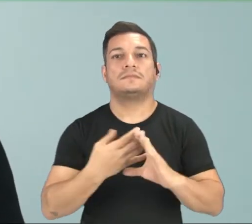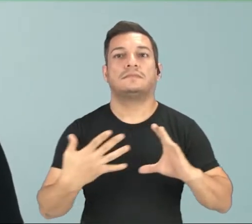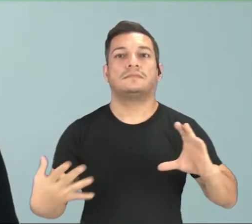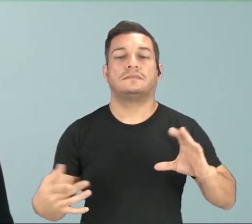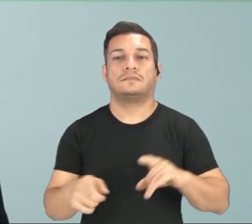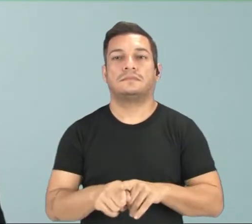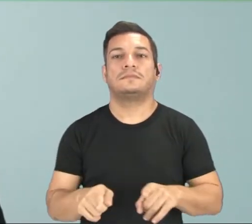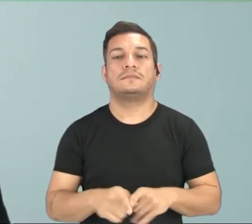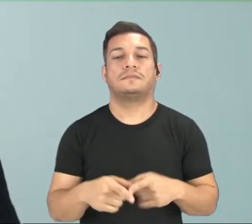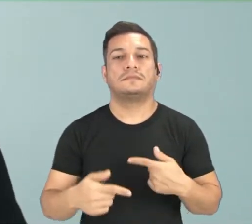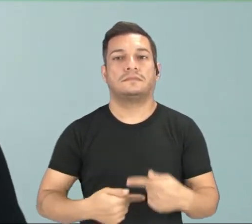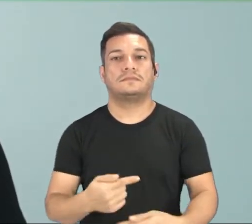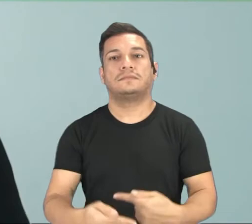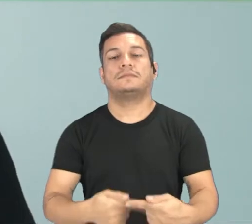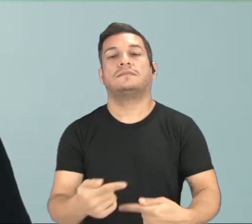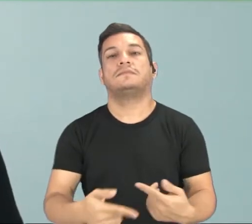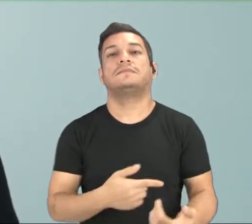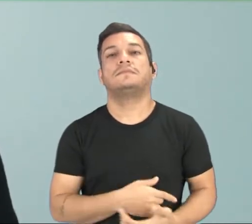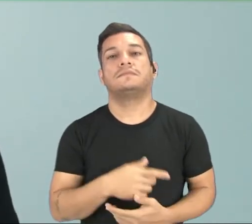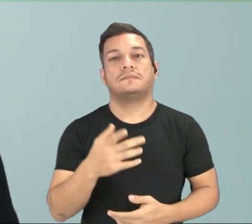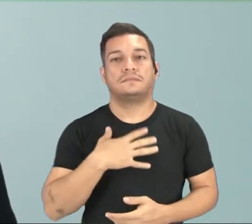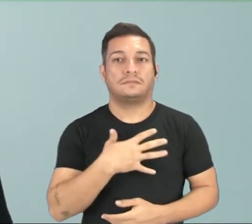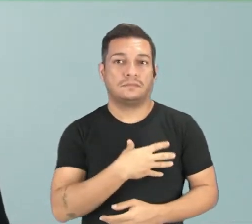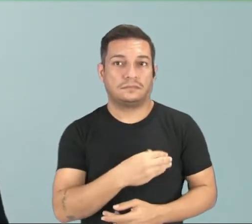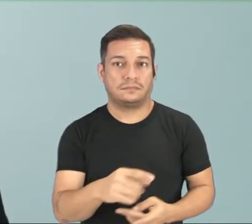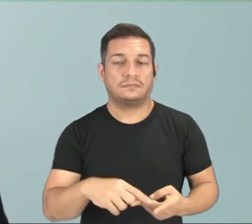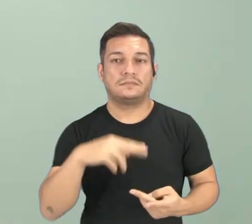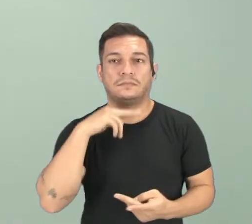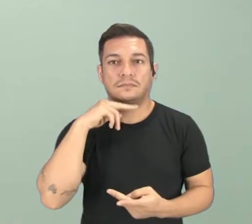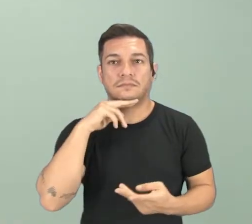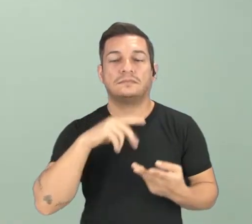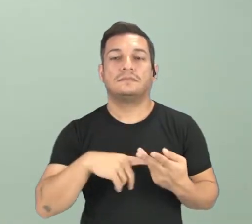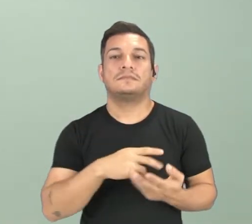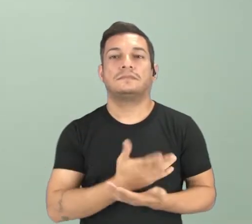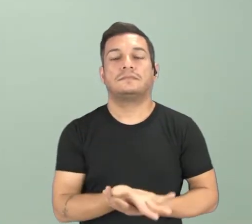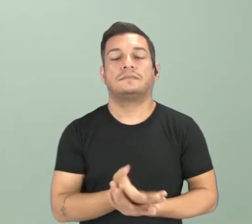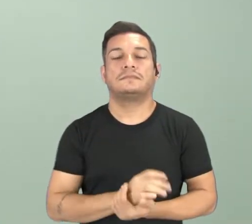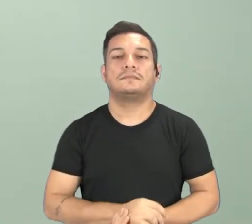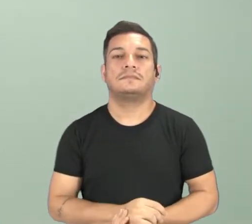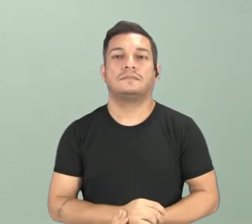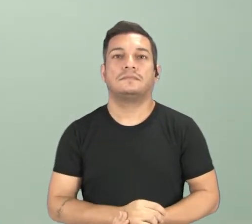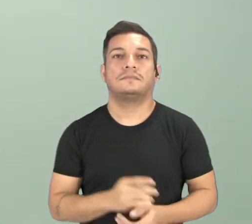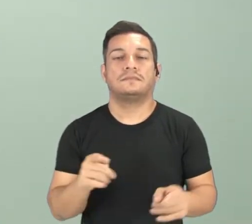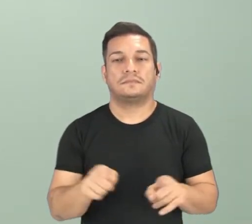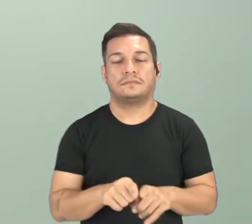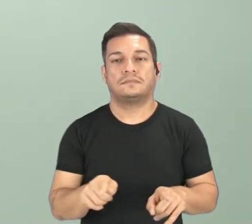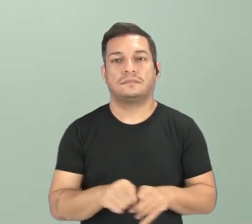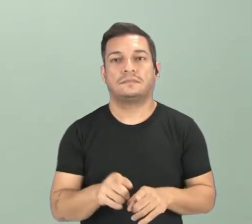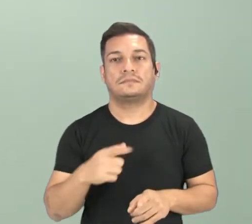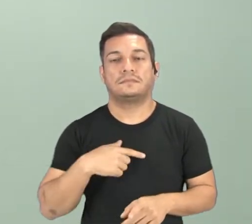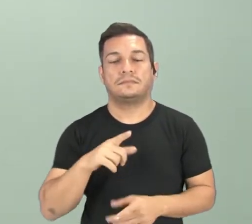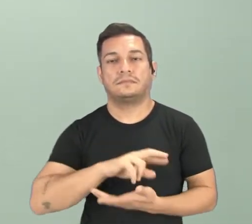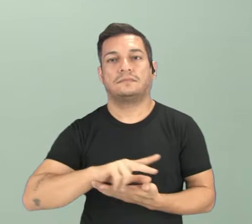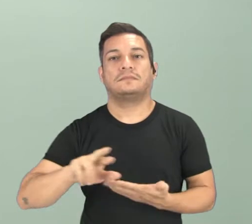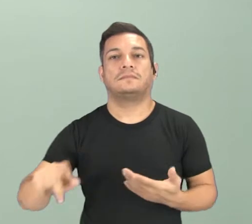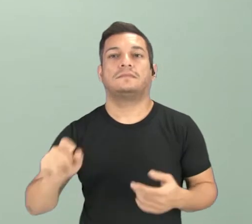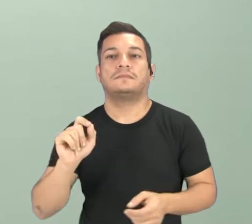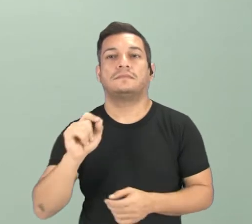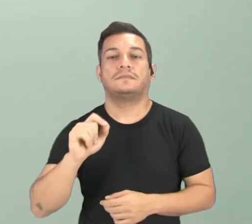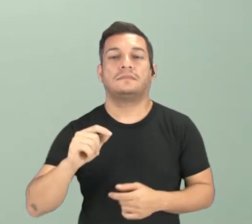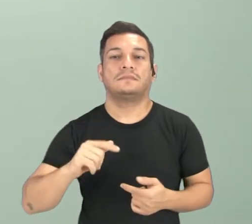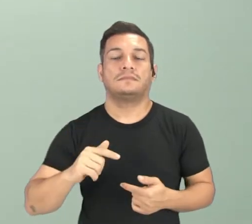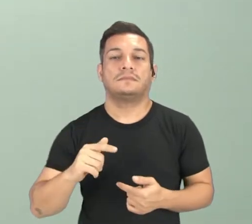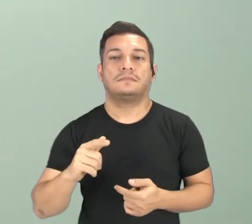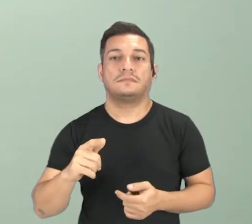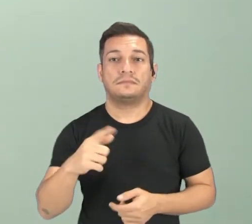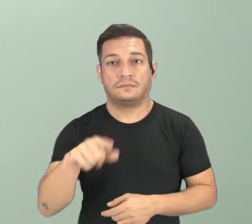de forma hereditária para os nossos filhos, netos, enfim. E também a variabilidade genética.